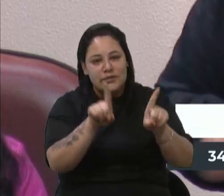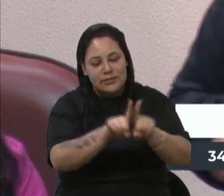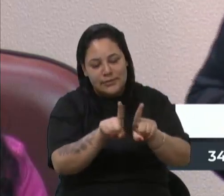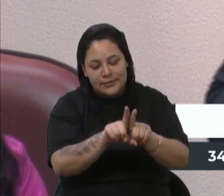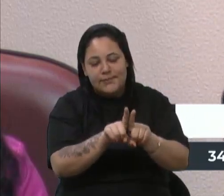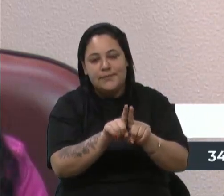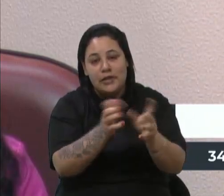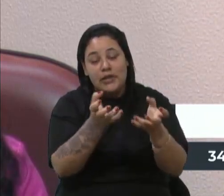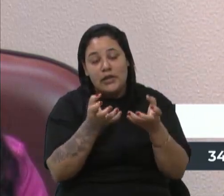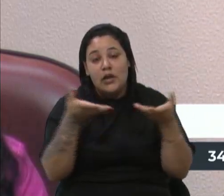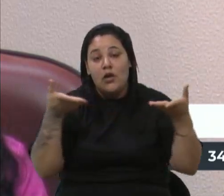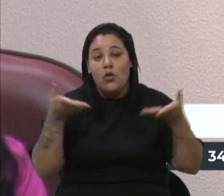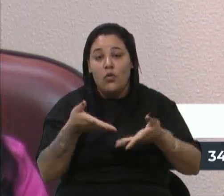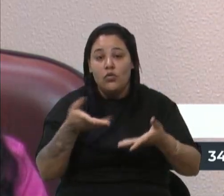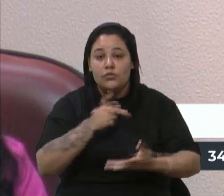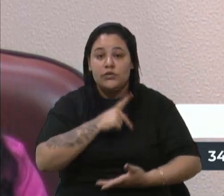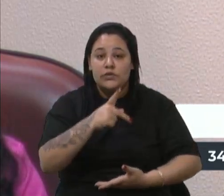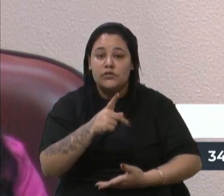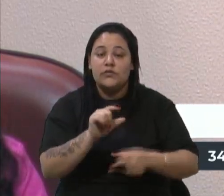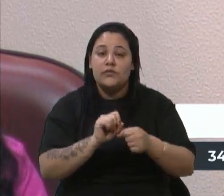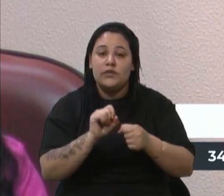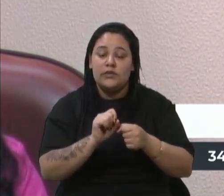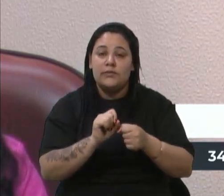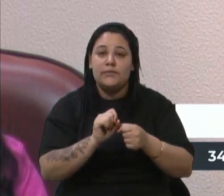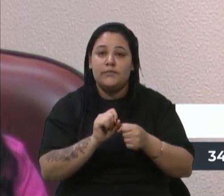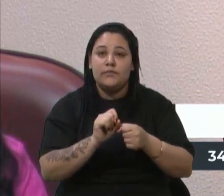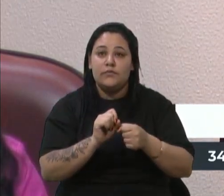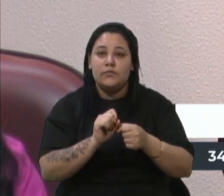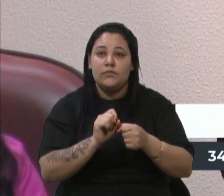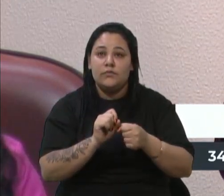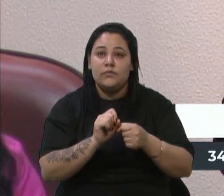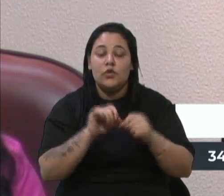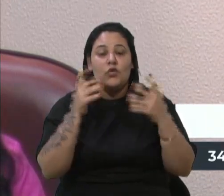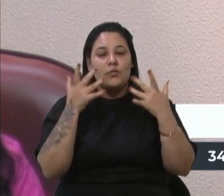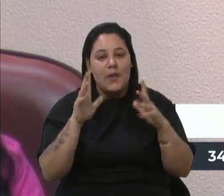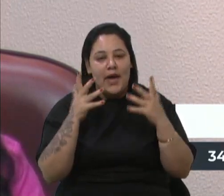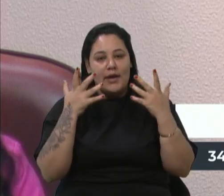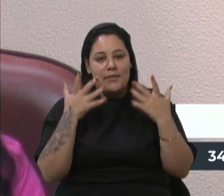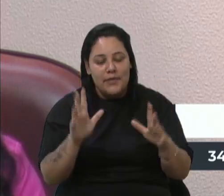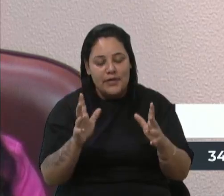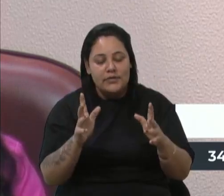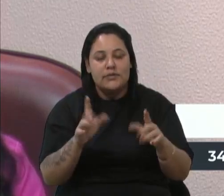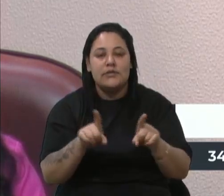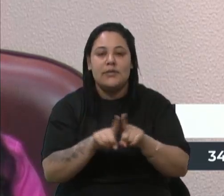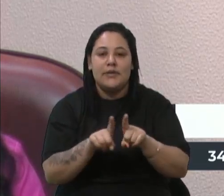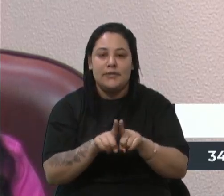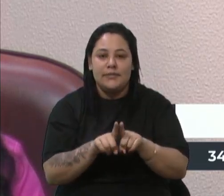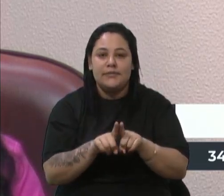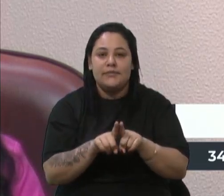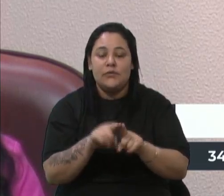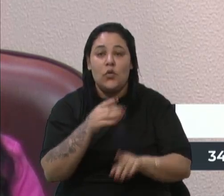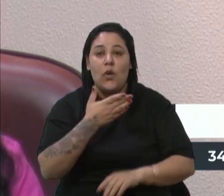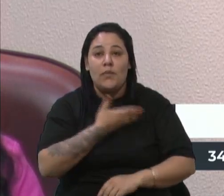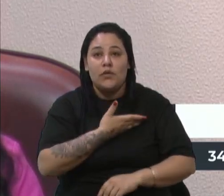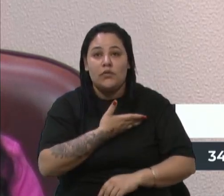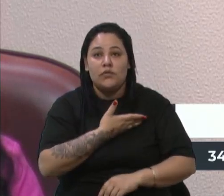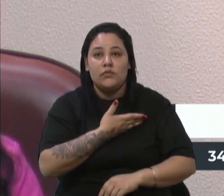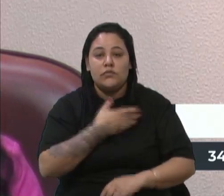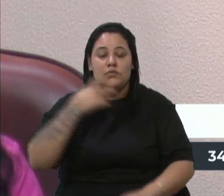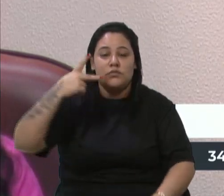hoje senhor presidente fazer um voto aqui de congratulação e parabenizar o amigo